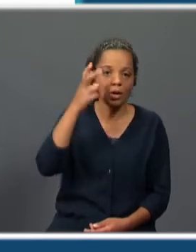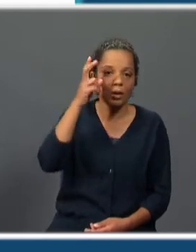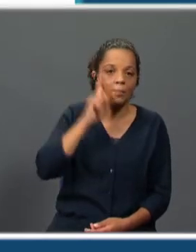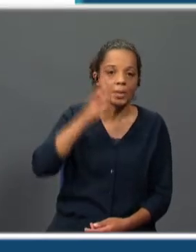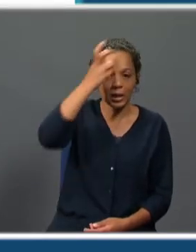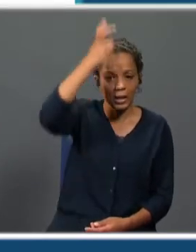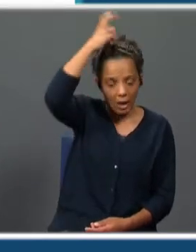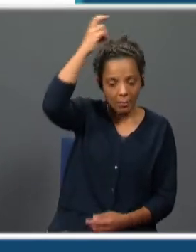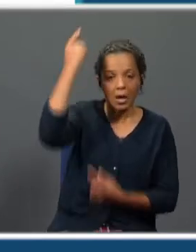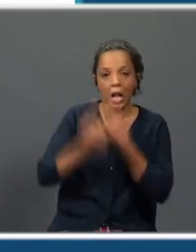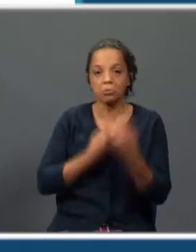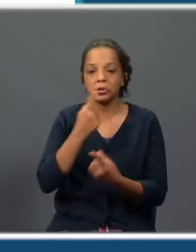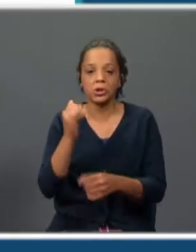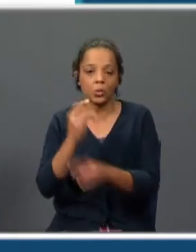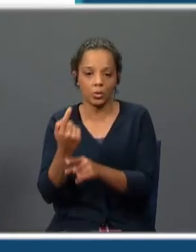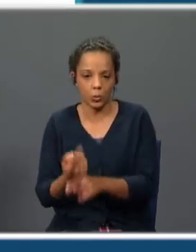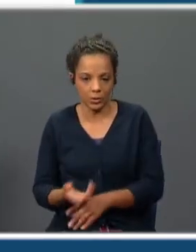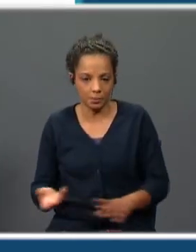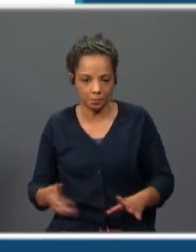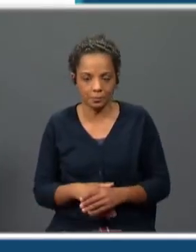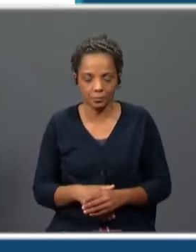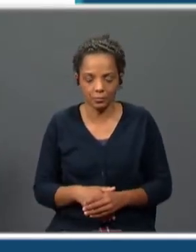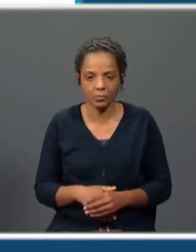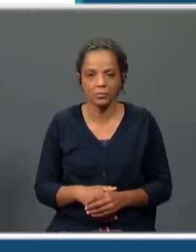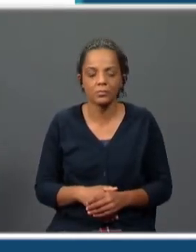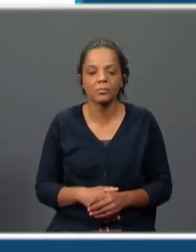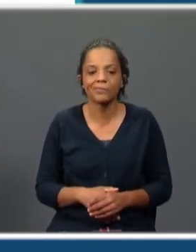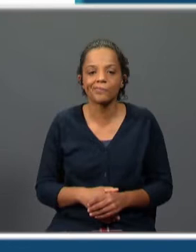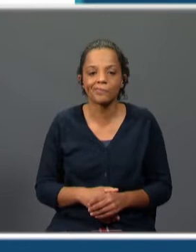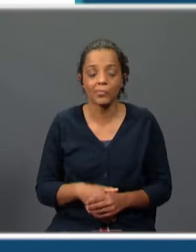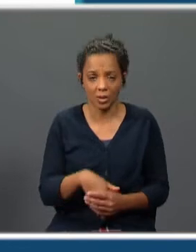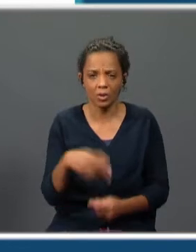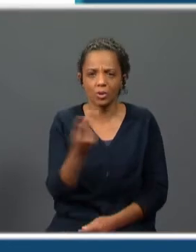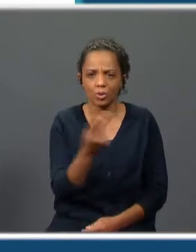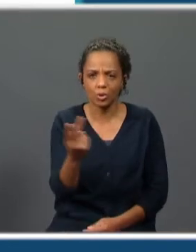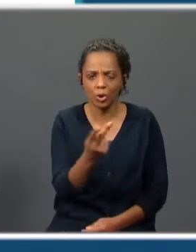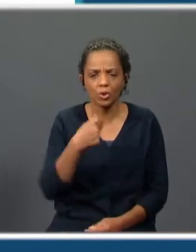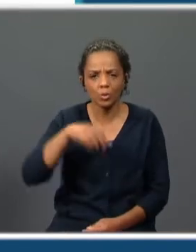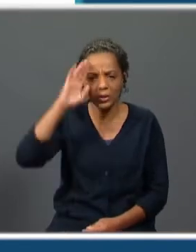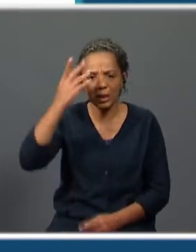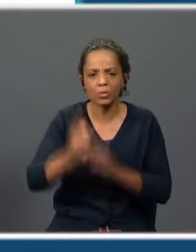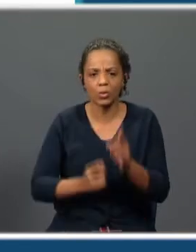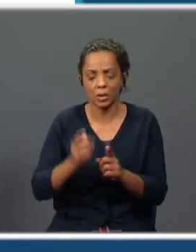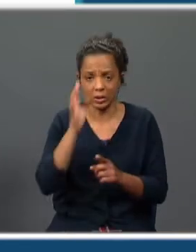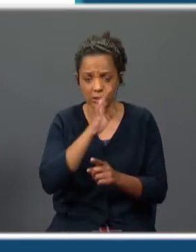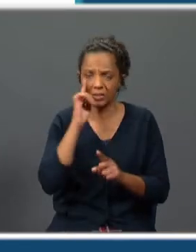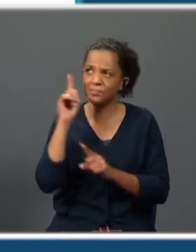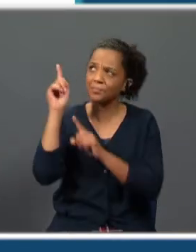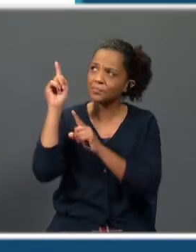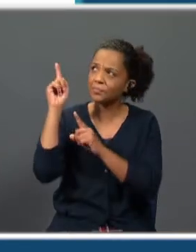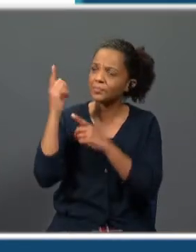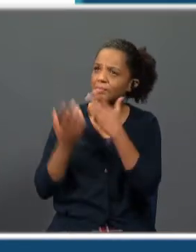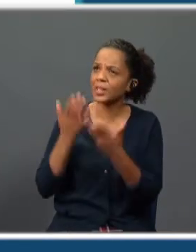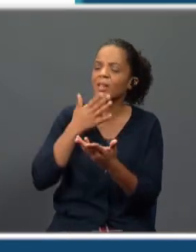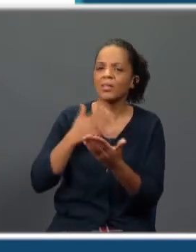de casa alguns de vocês têm outras hipóteses. Ora, o que sabes sobre estas personagens? Olhando para ali, o que podemos